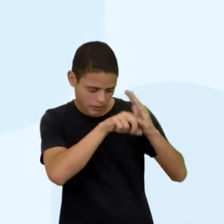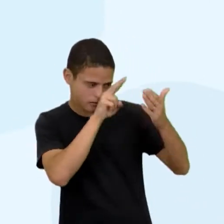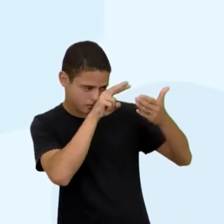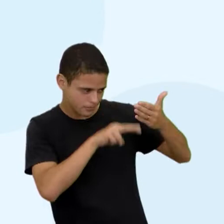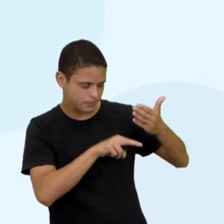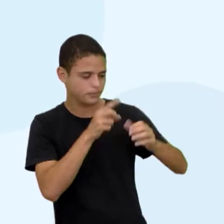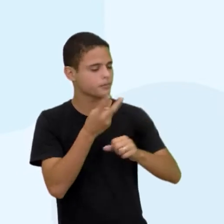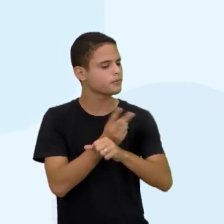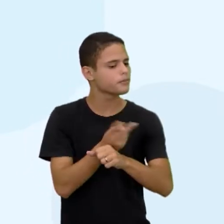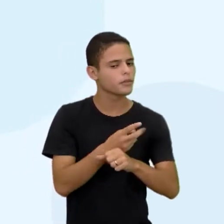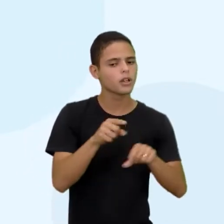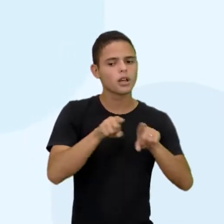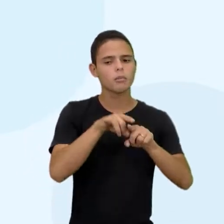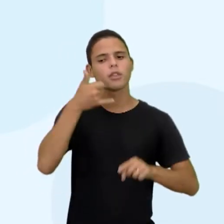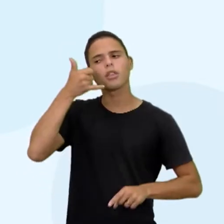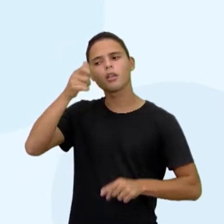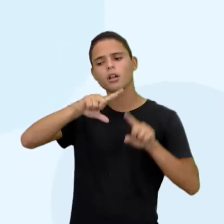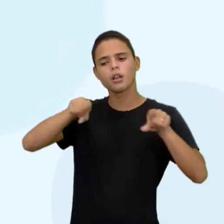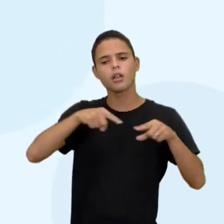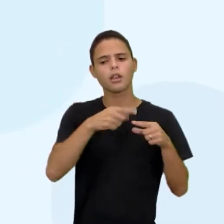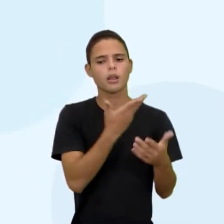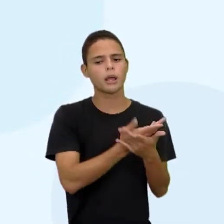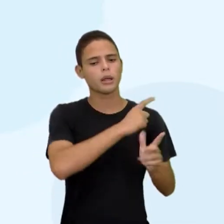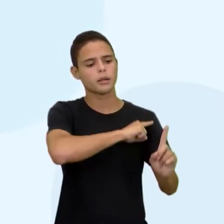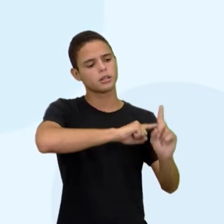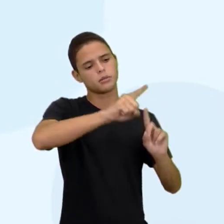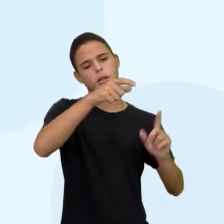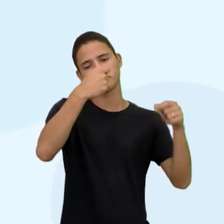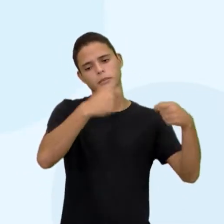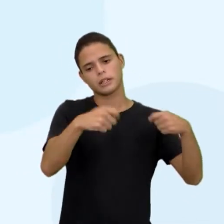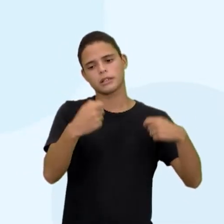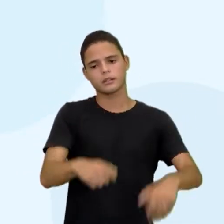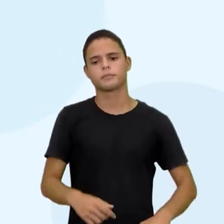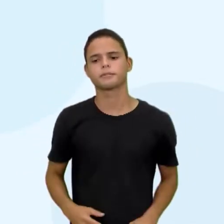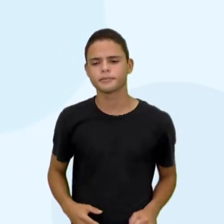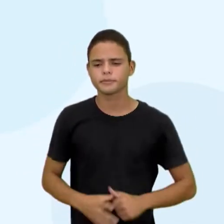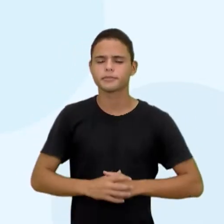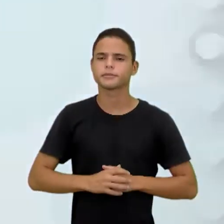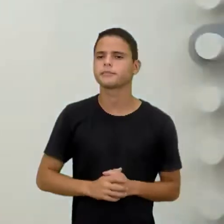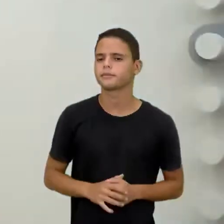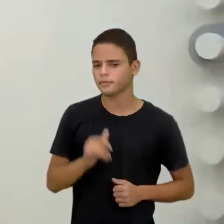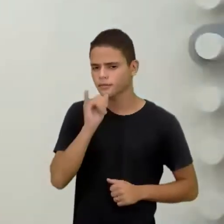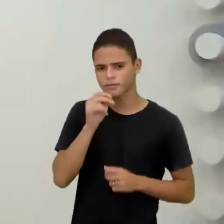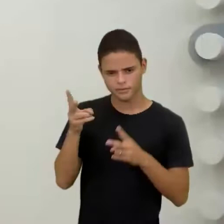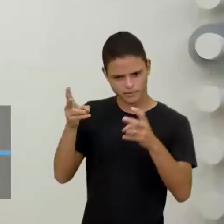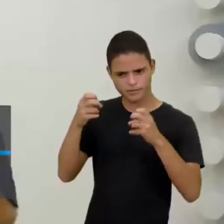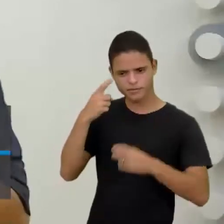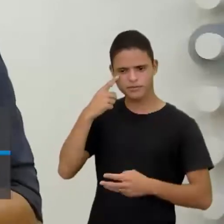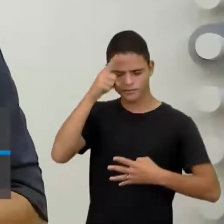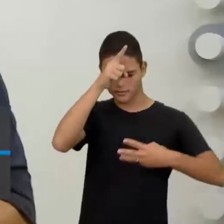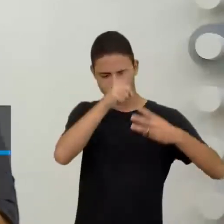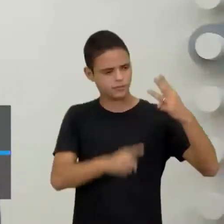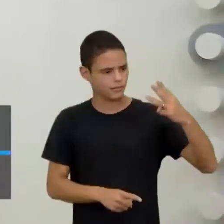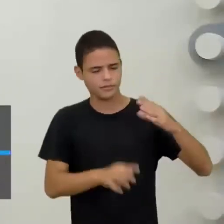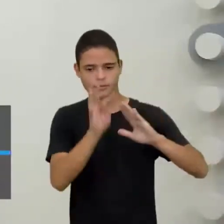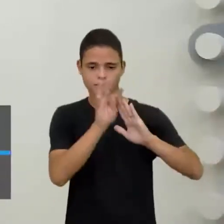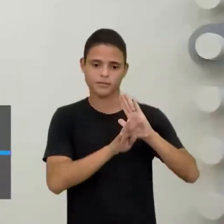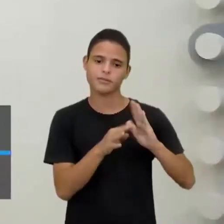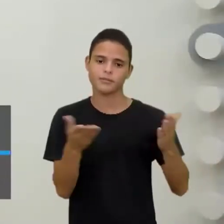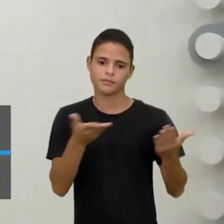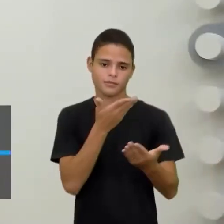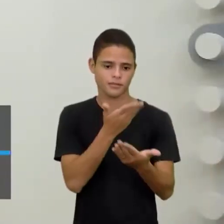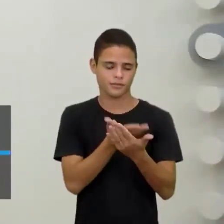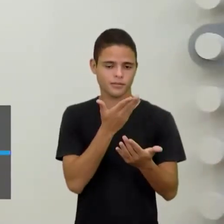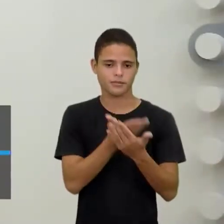texto, celular em sala de aula, uma proibição necessária. Porque vocês perceberam que esses 3 textos que vamos ler hoje